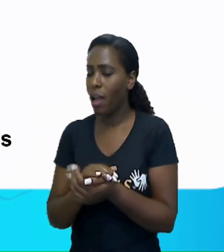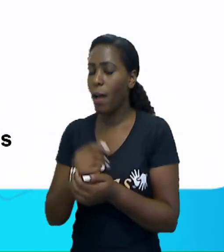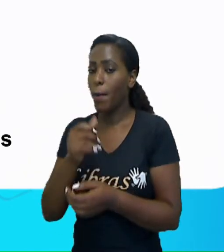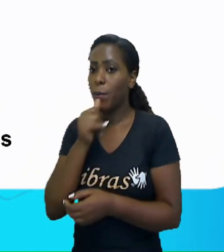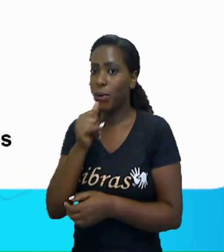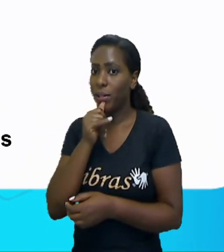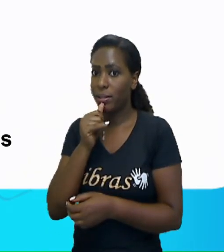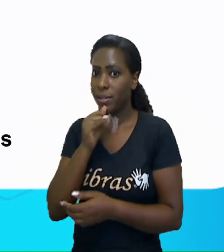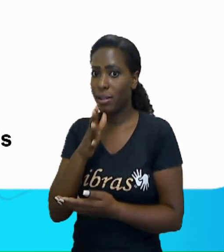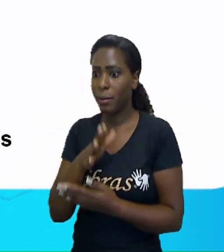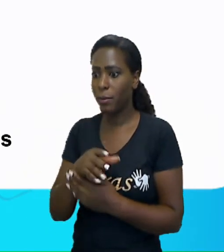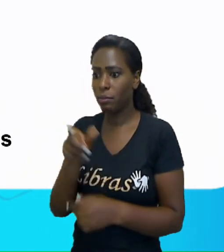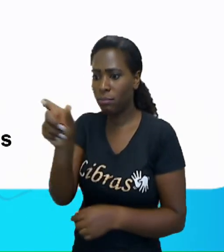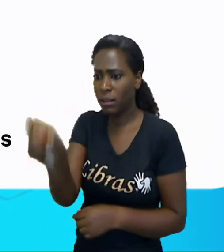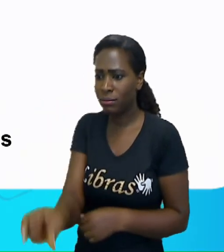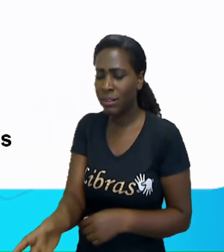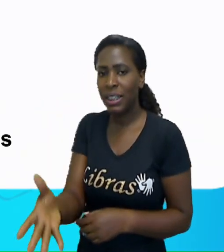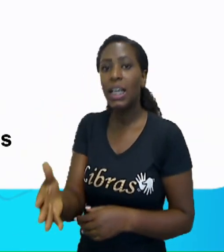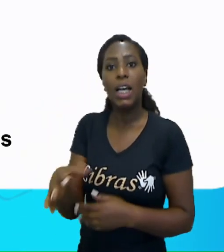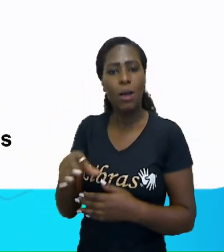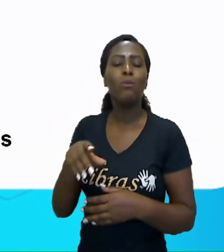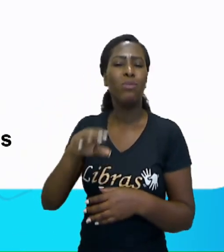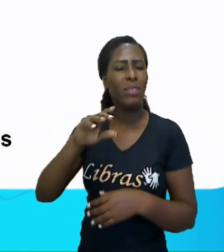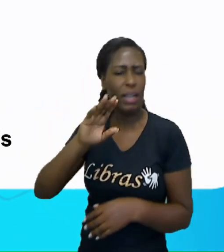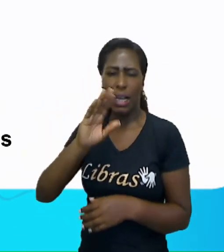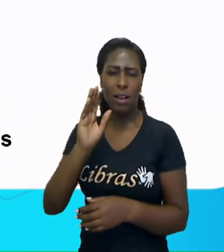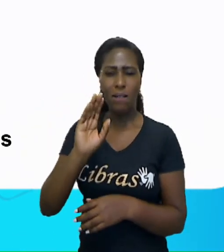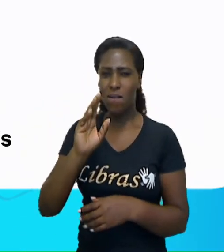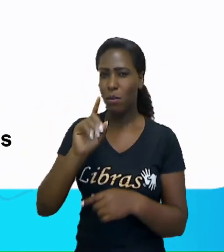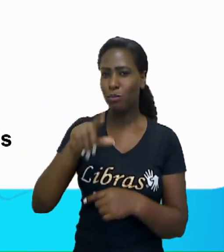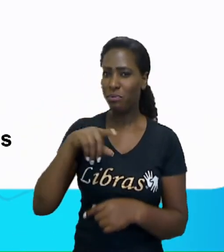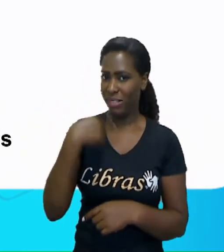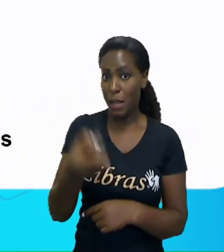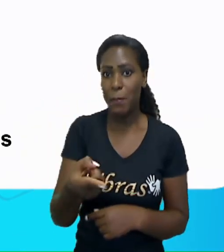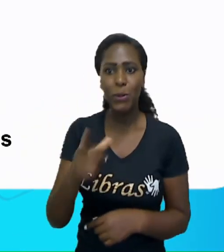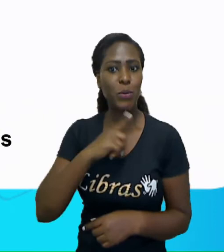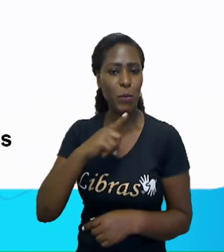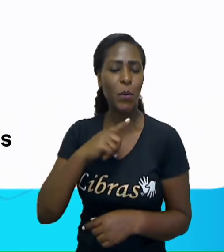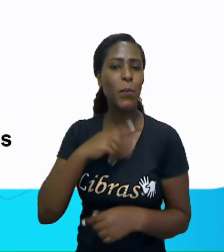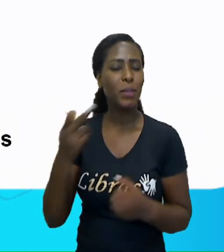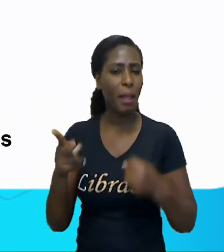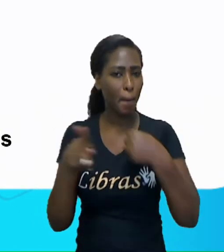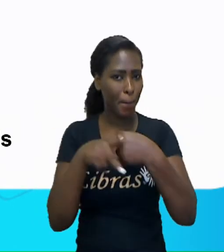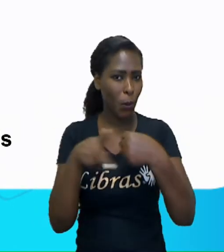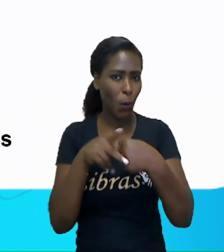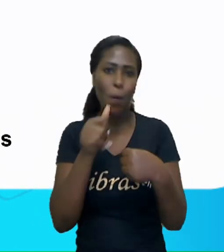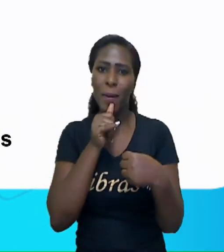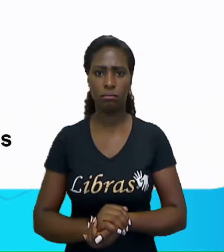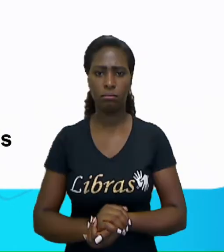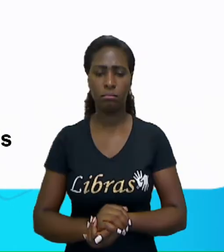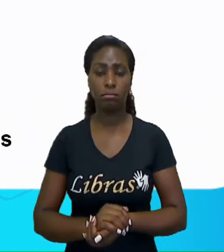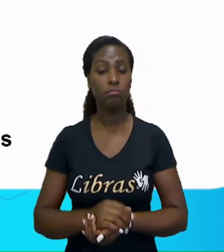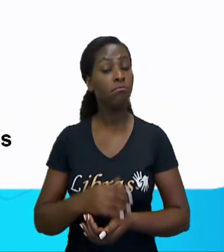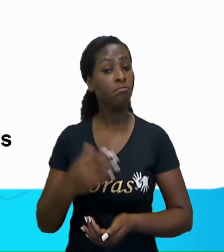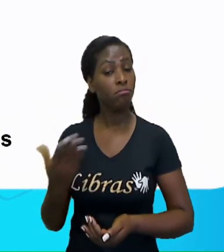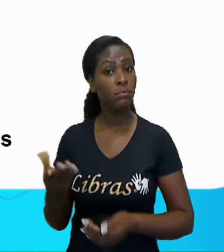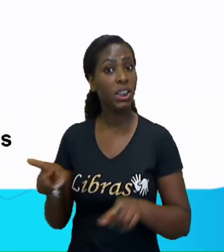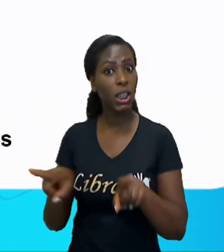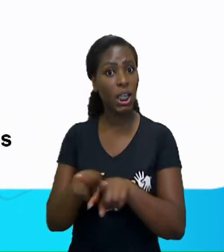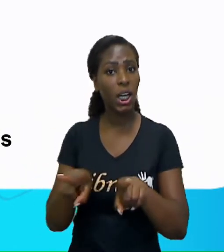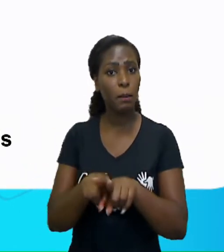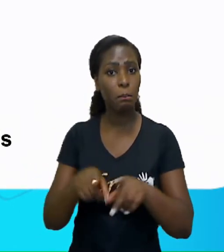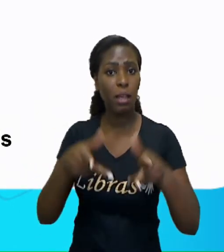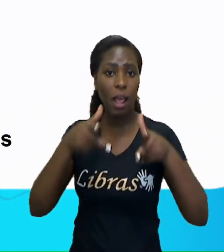interlocutor. Já já nós temos aqui alguns pronomes, nós teremos a oportunidade de analisá-los. E a linguagem?